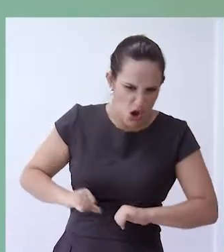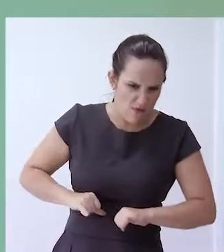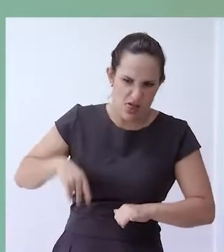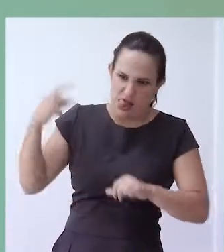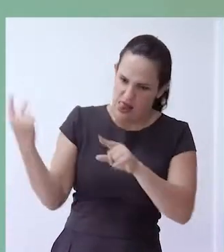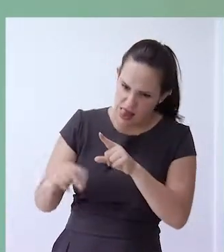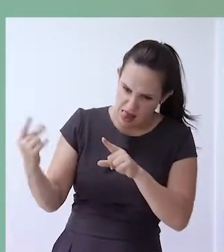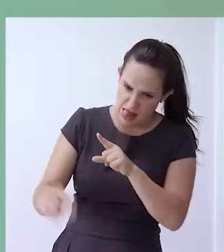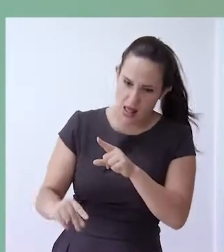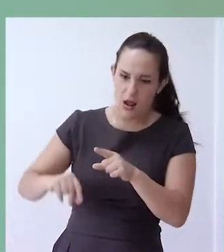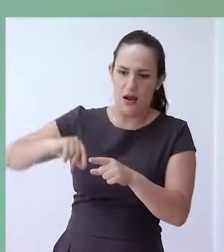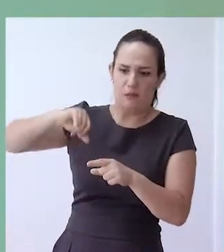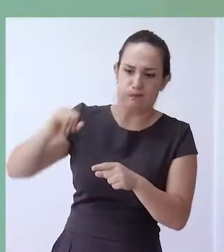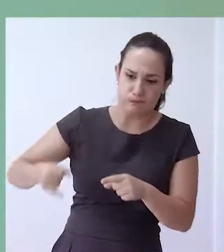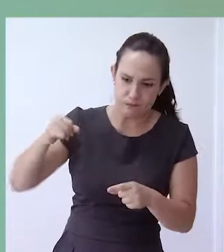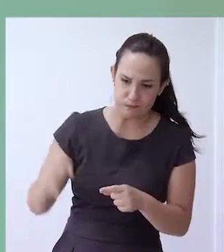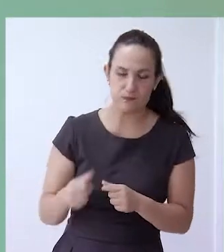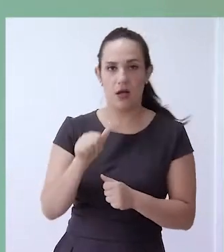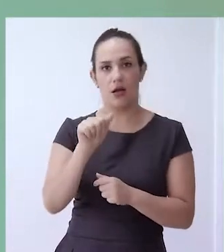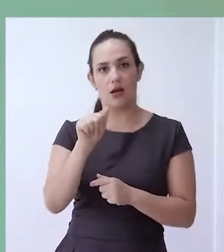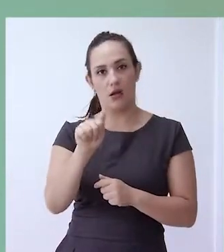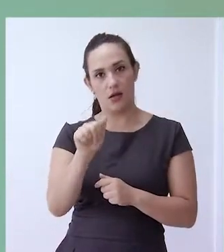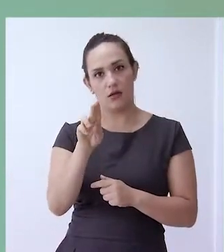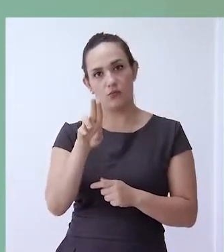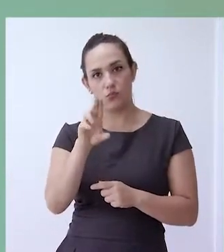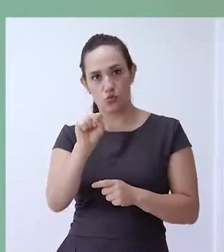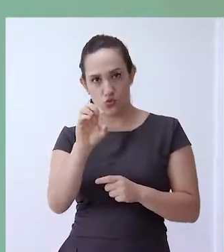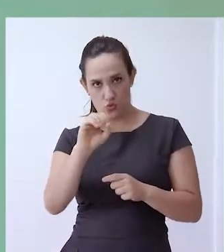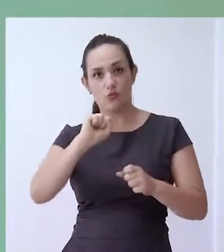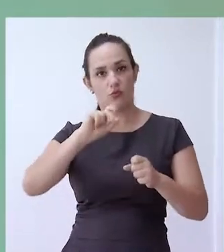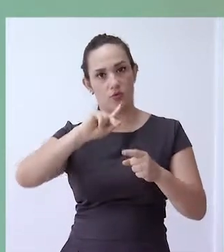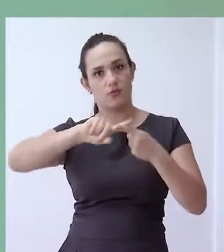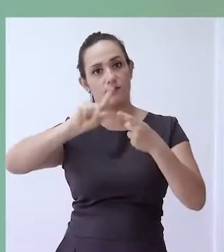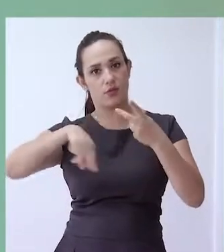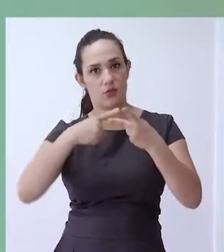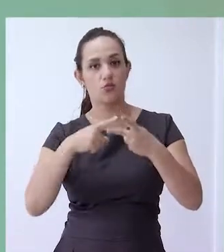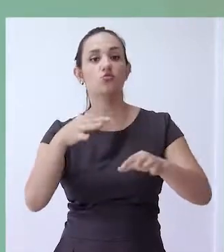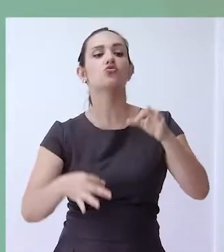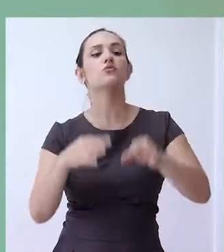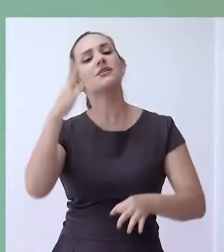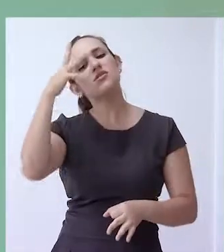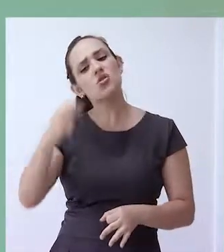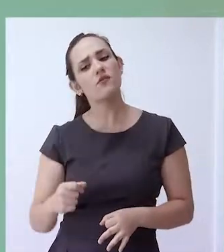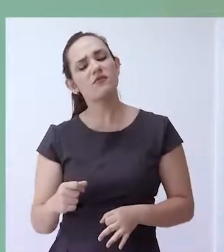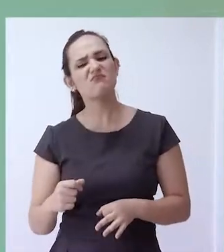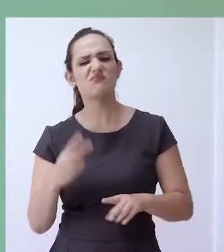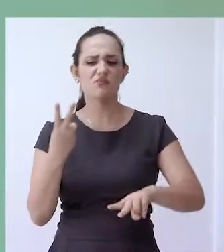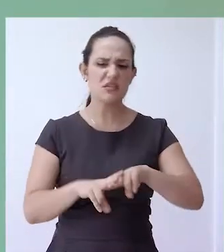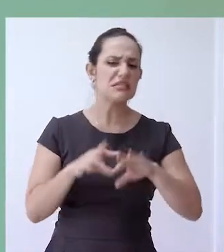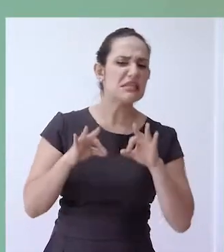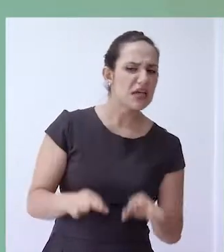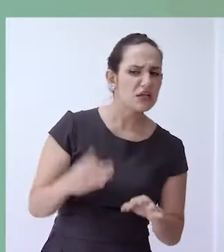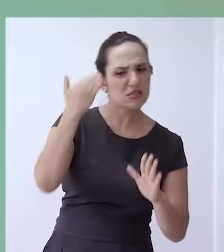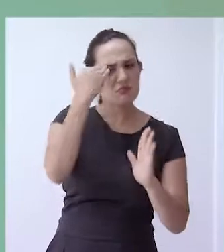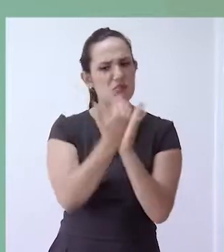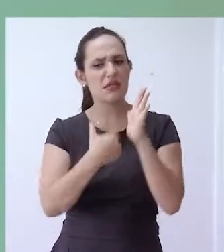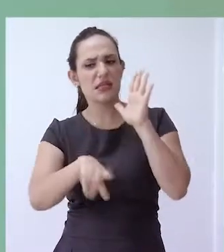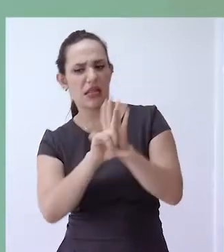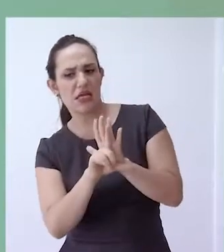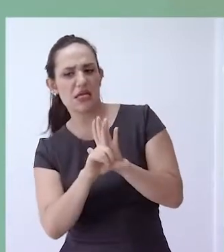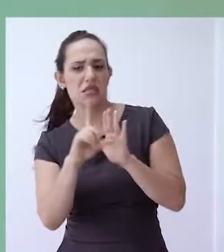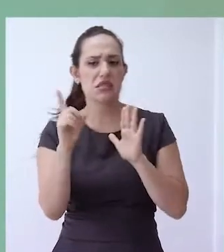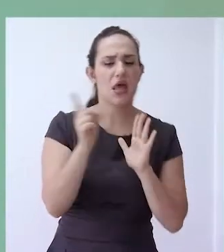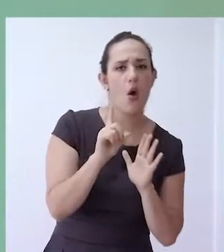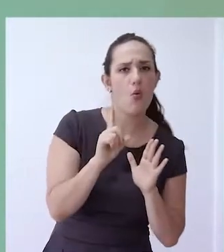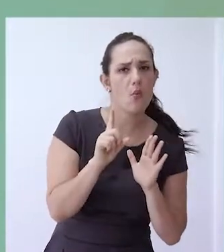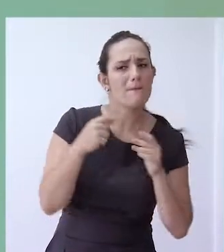tipo de maus-trato, algum tipo de abuso. E, em segundo lugar, esse juiz decide se aquela prisão foi legal e se